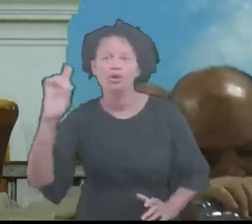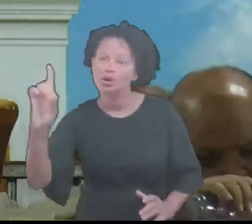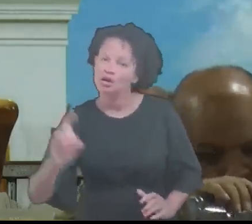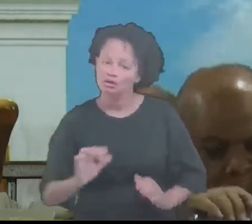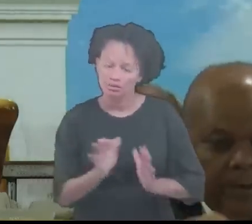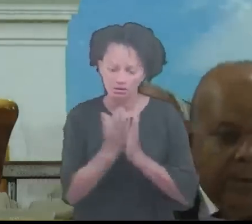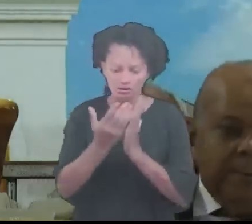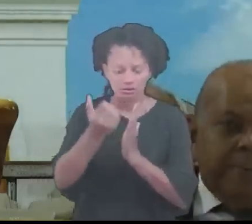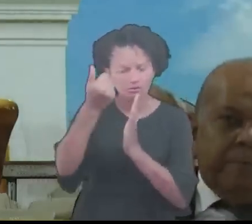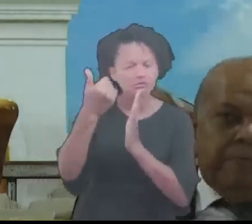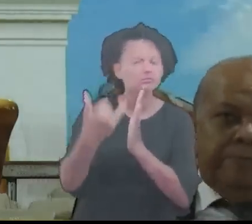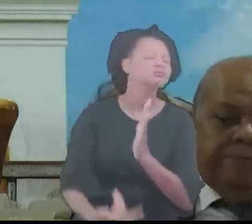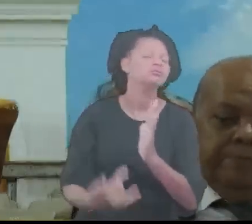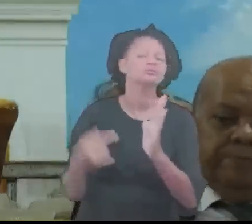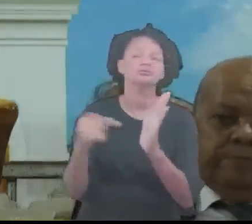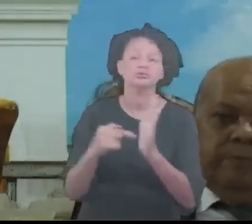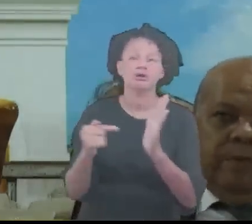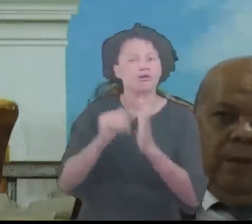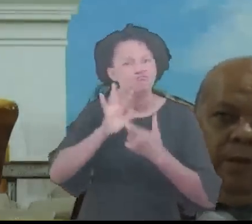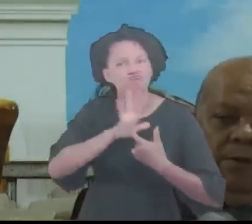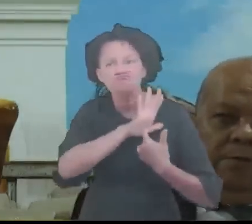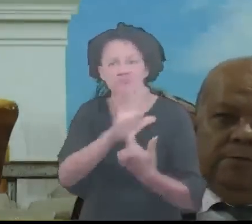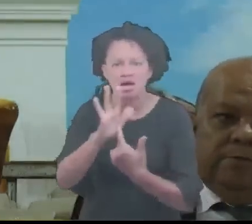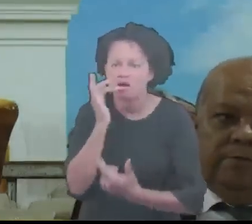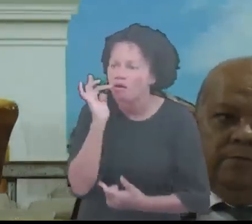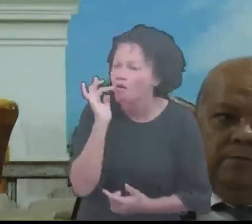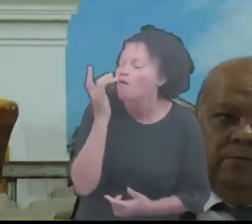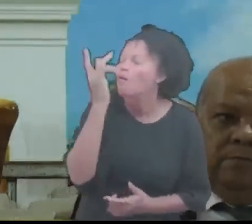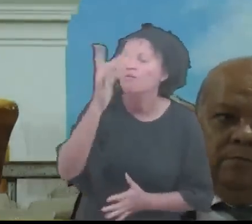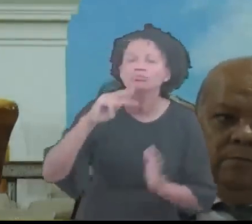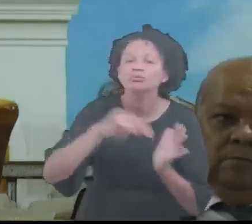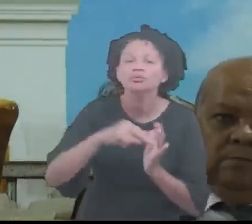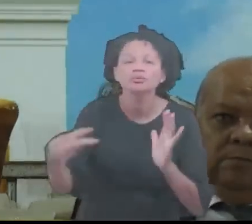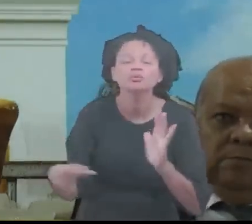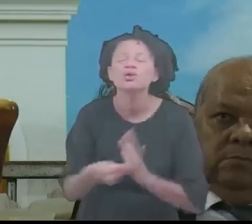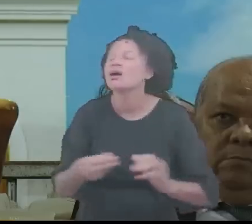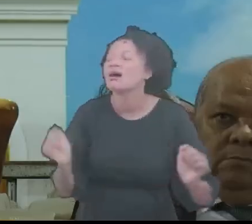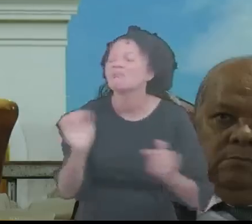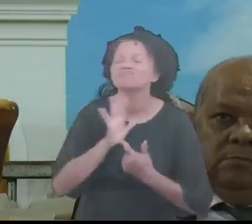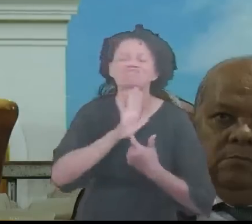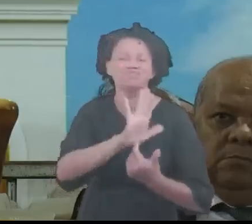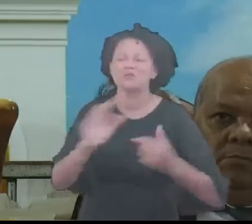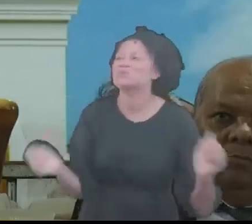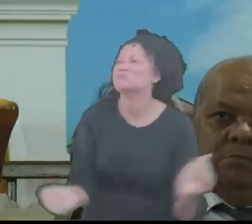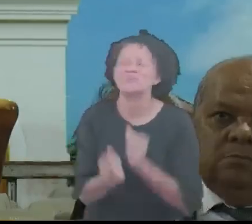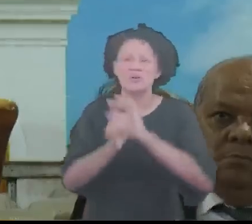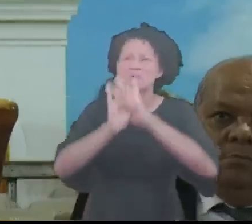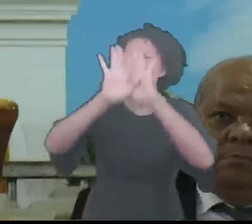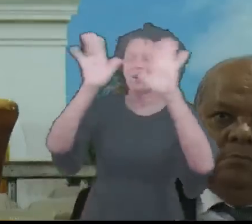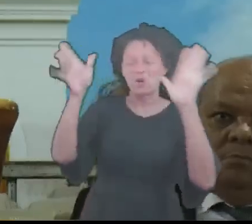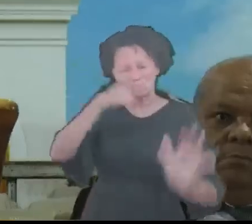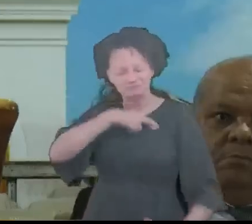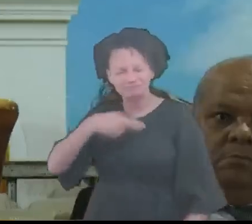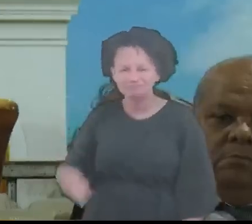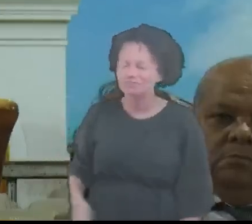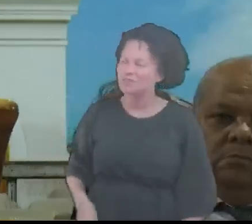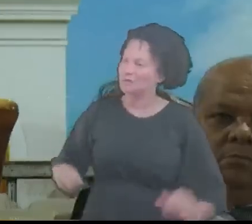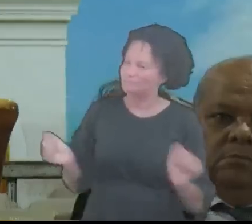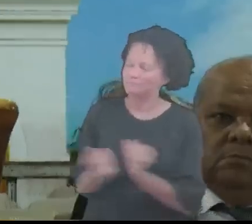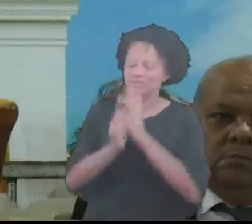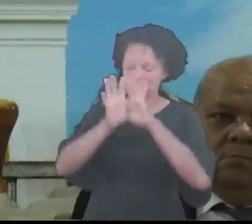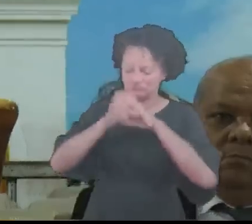na Bíblia mostra que o ouro representa a glória de Deus, representa a natureza